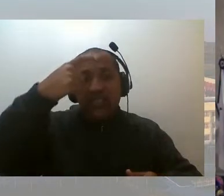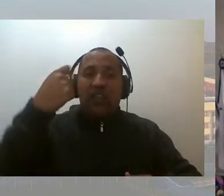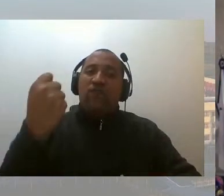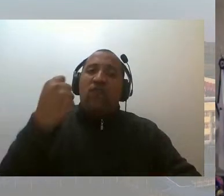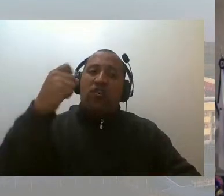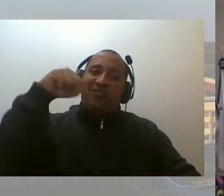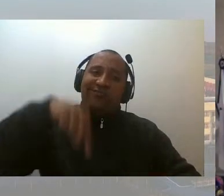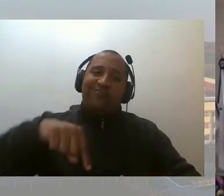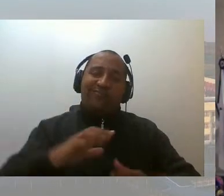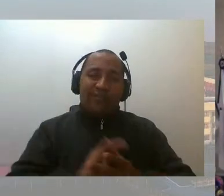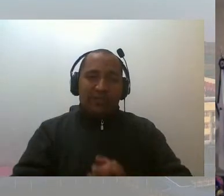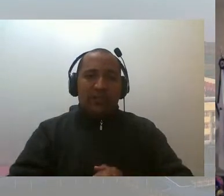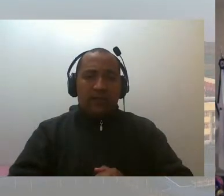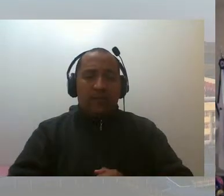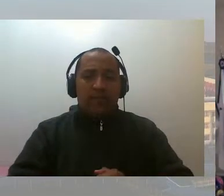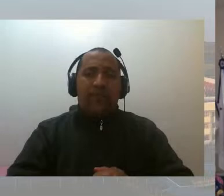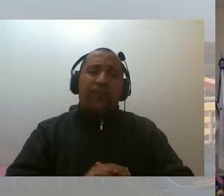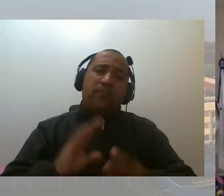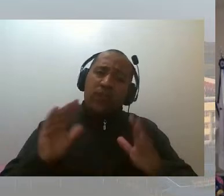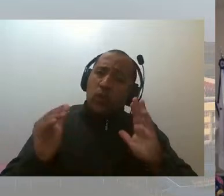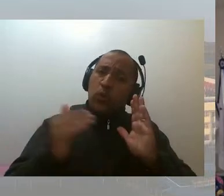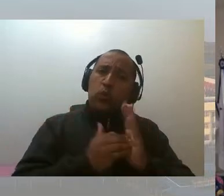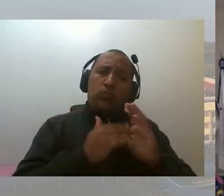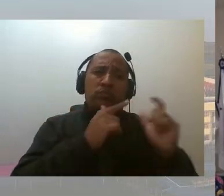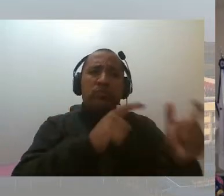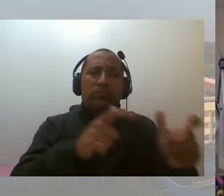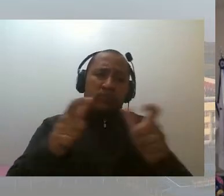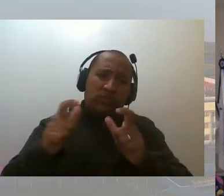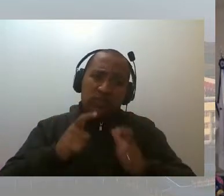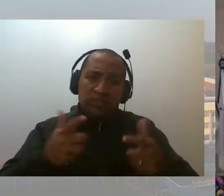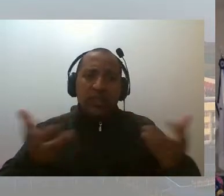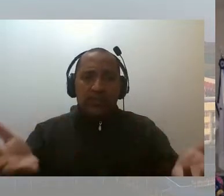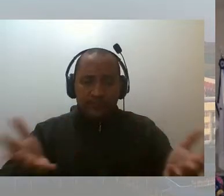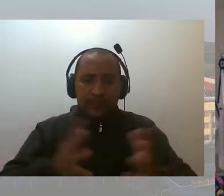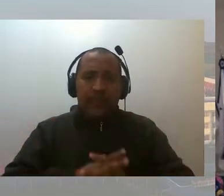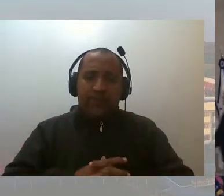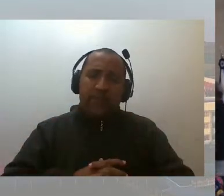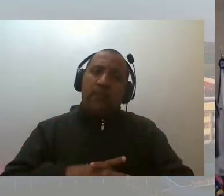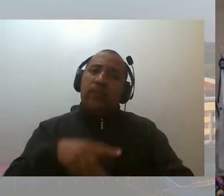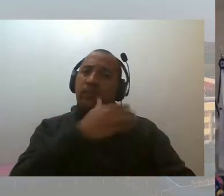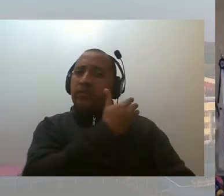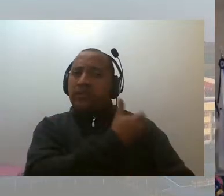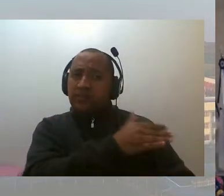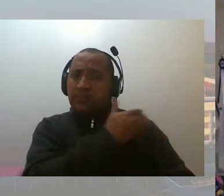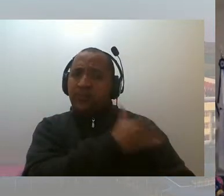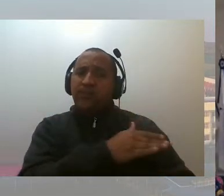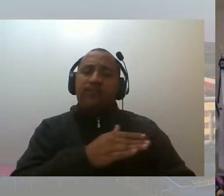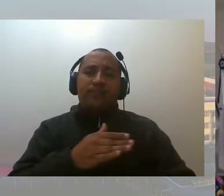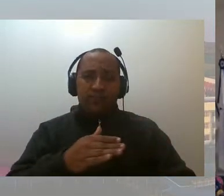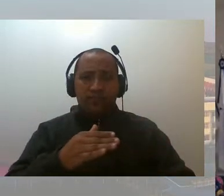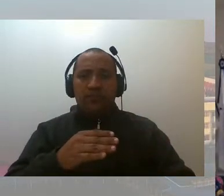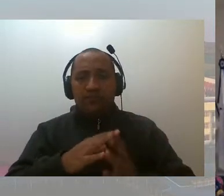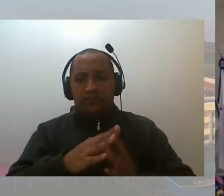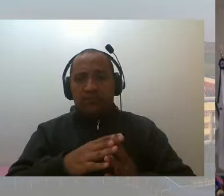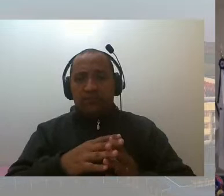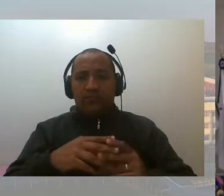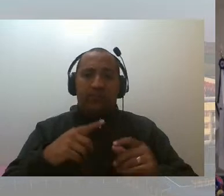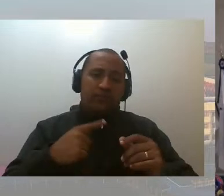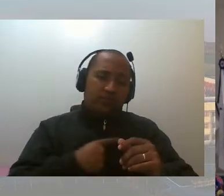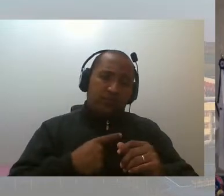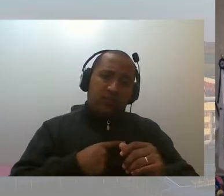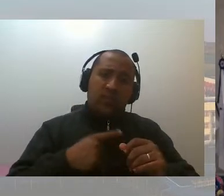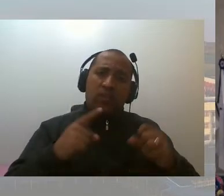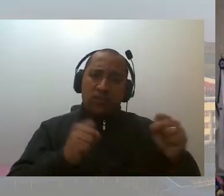Né? De racismo que passa por todas as formas, né? De preconceito e de racismo, né? Que estão dentro das